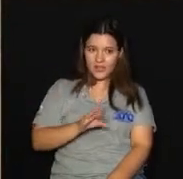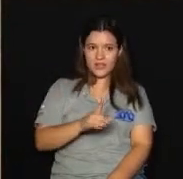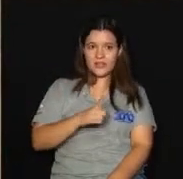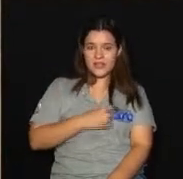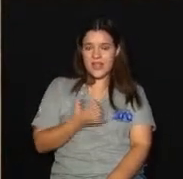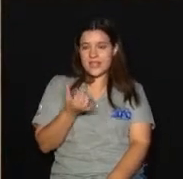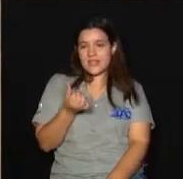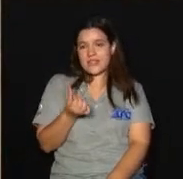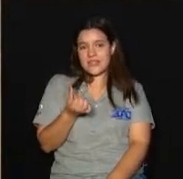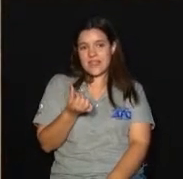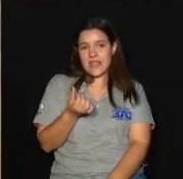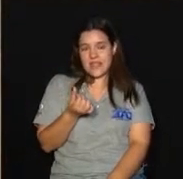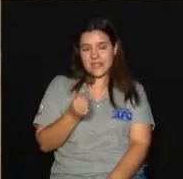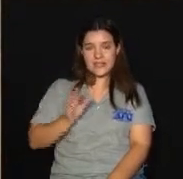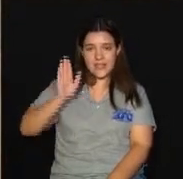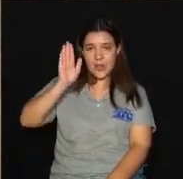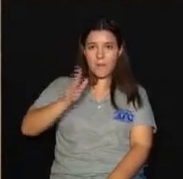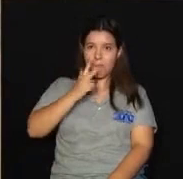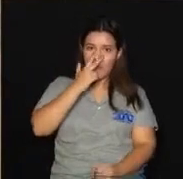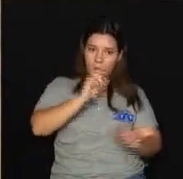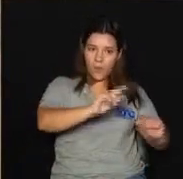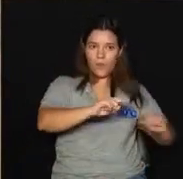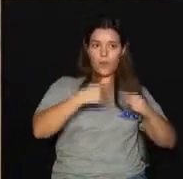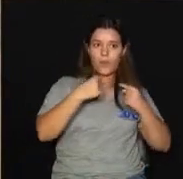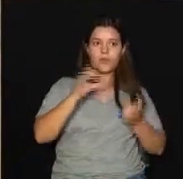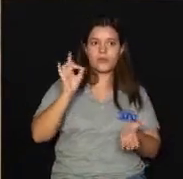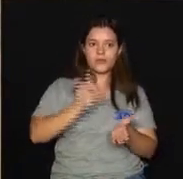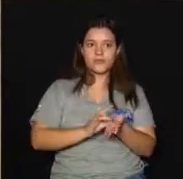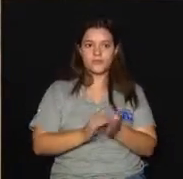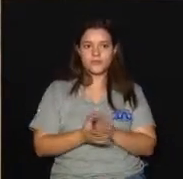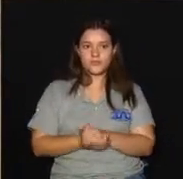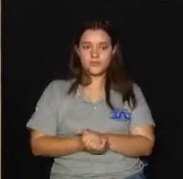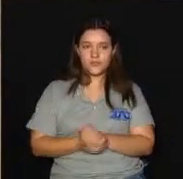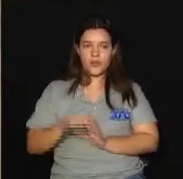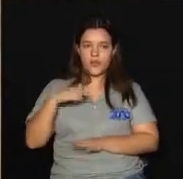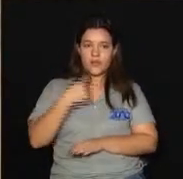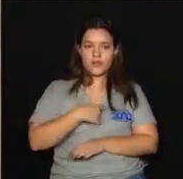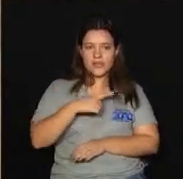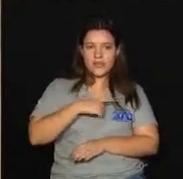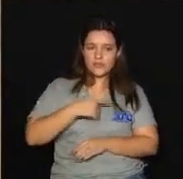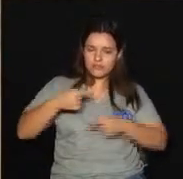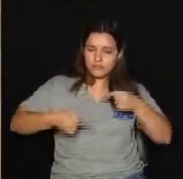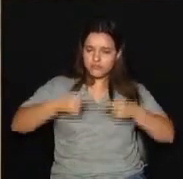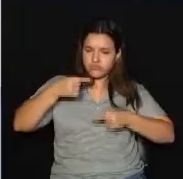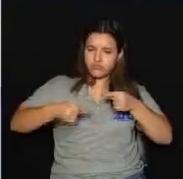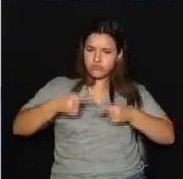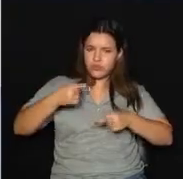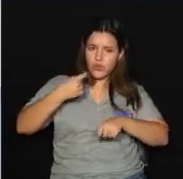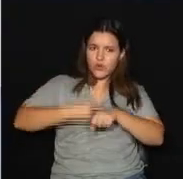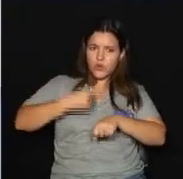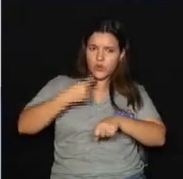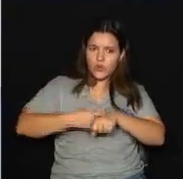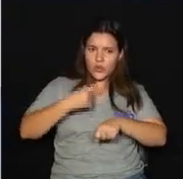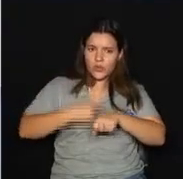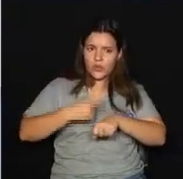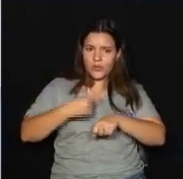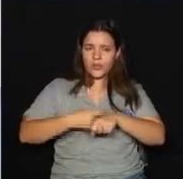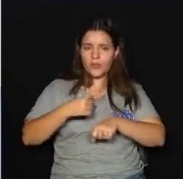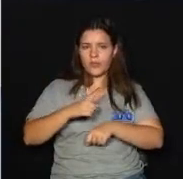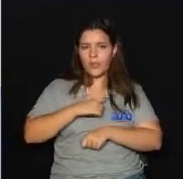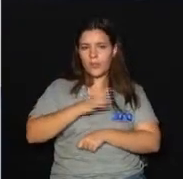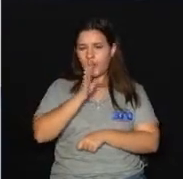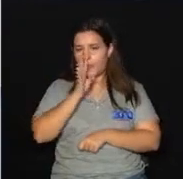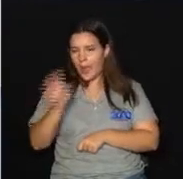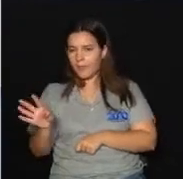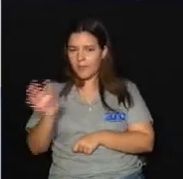a princípio de oposição. A gente teve uma disputa muito acirrada e com muitos